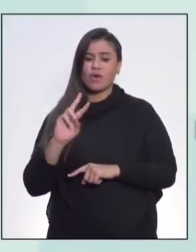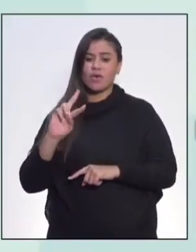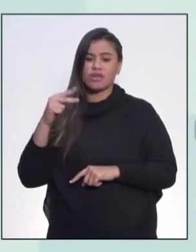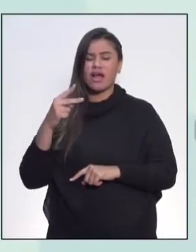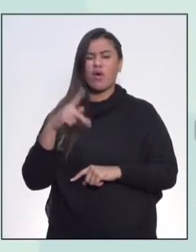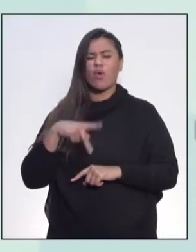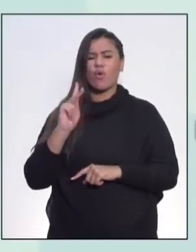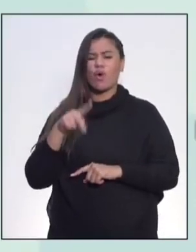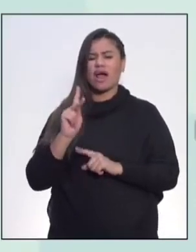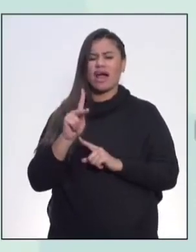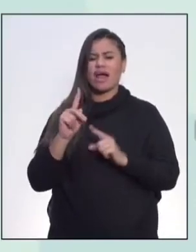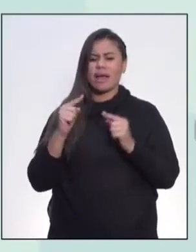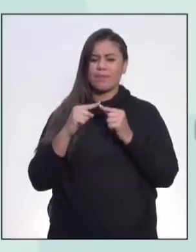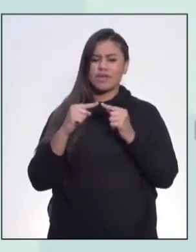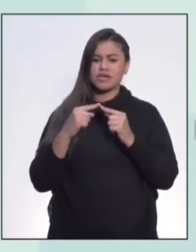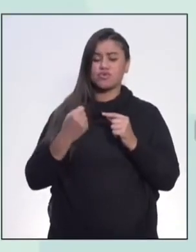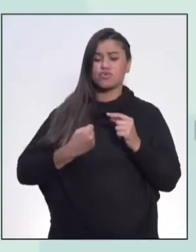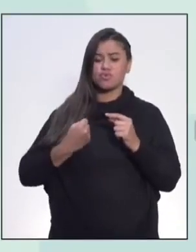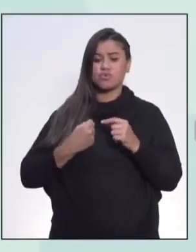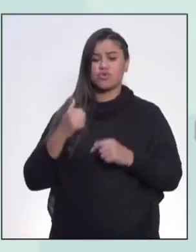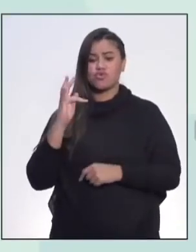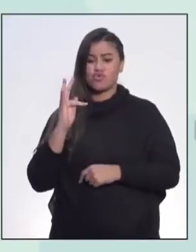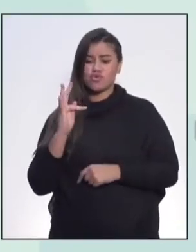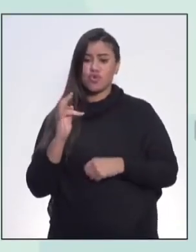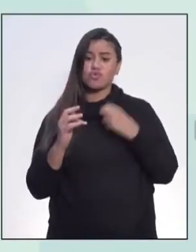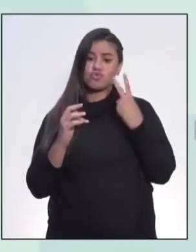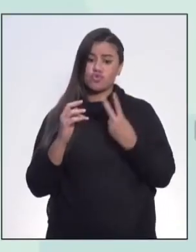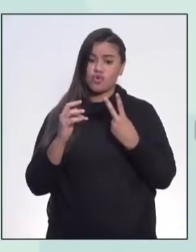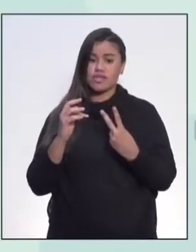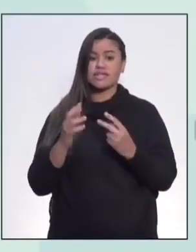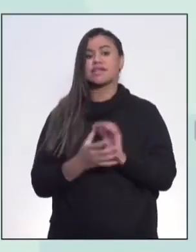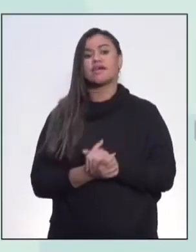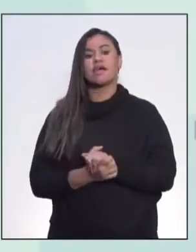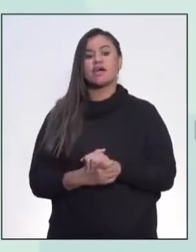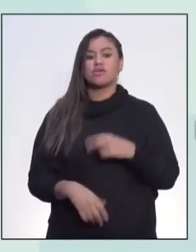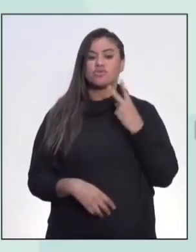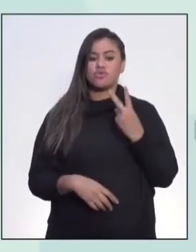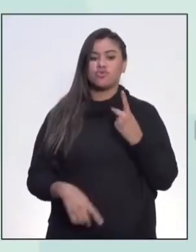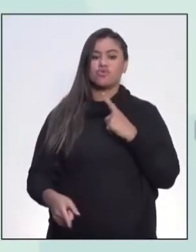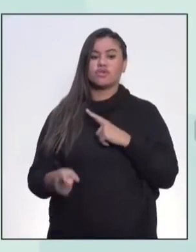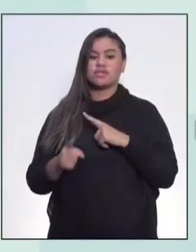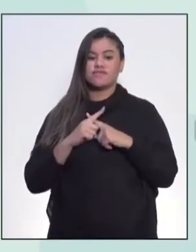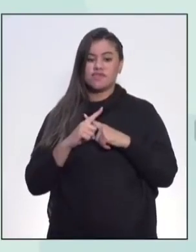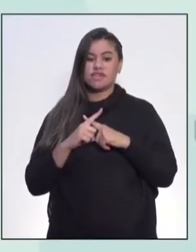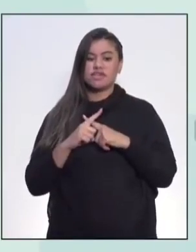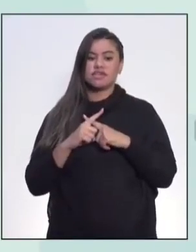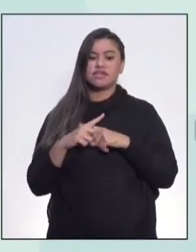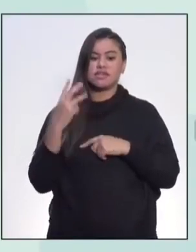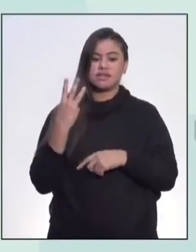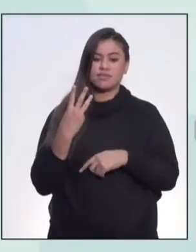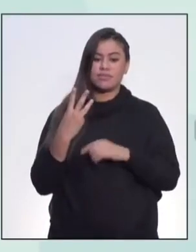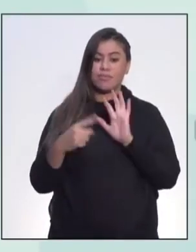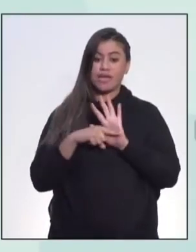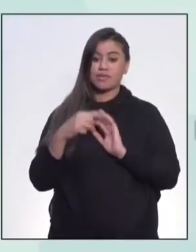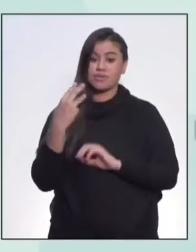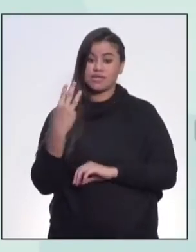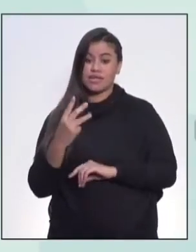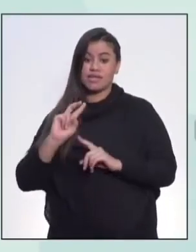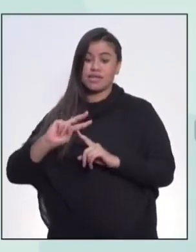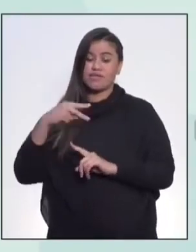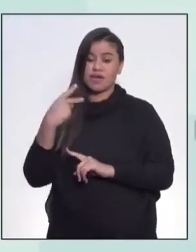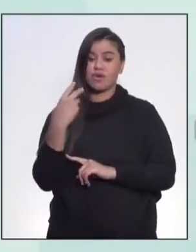mesmo? Ah, é o número lá da frente da minha função. É o número 2. Então, é 2 vezes -3 elevado ao